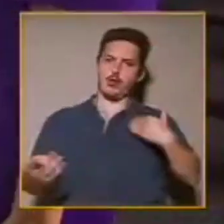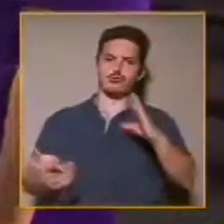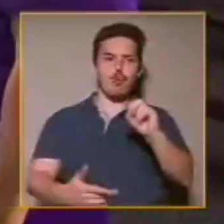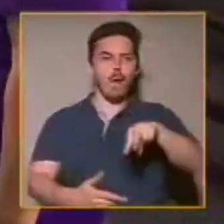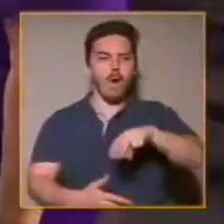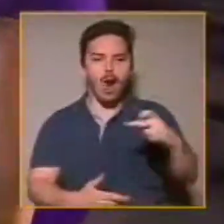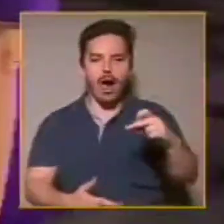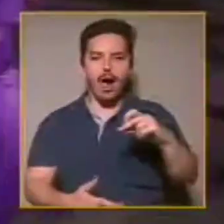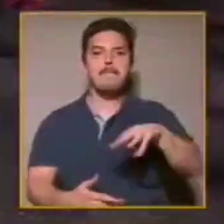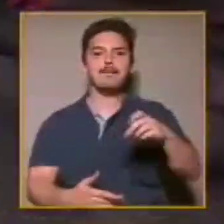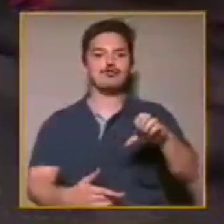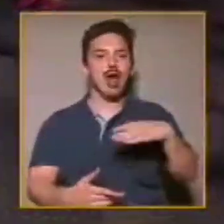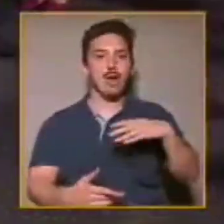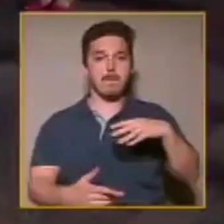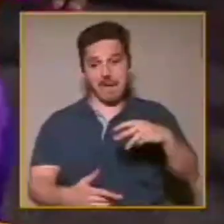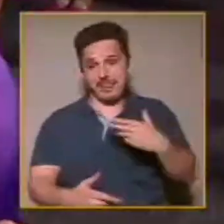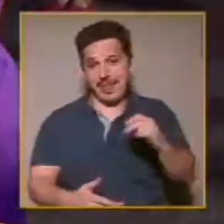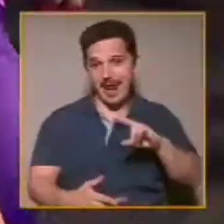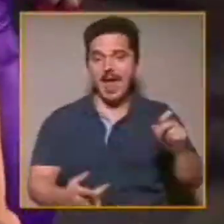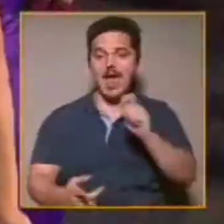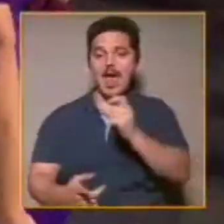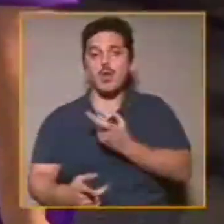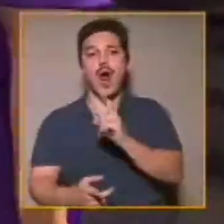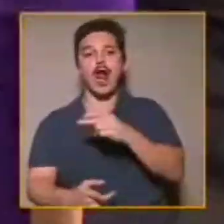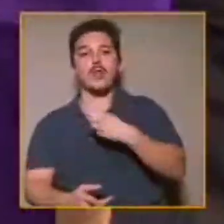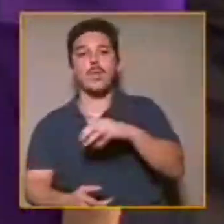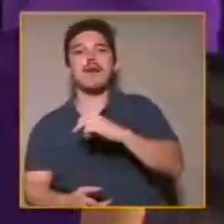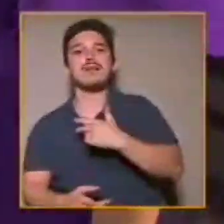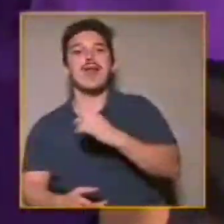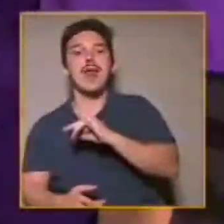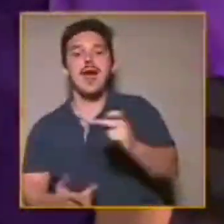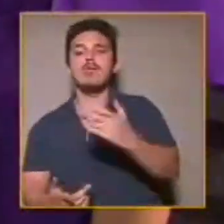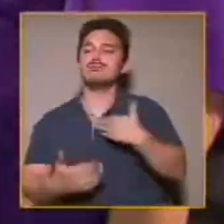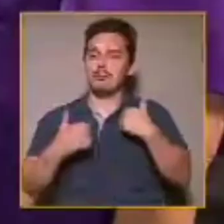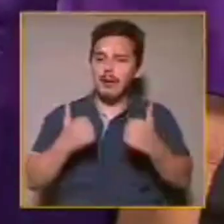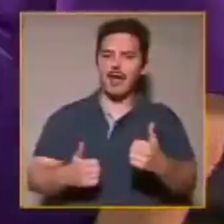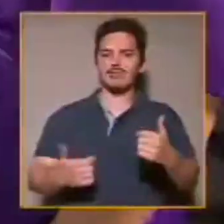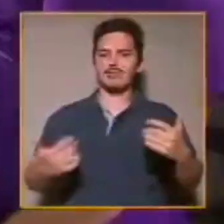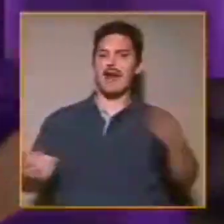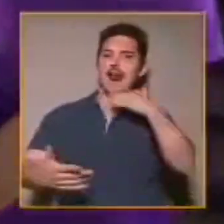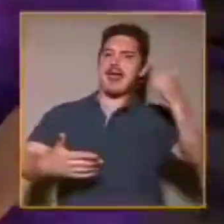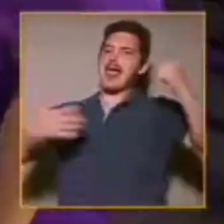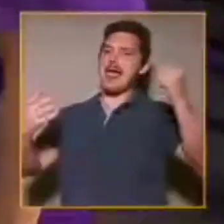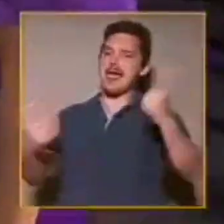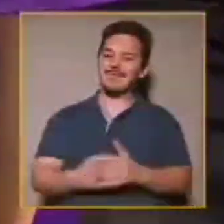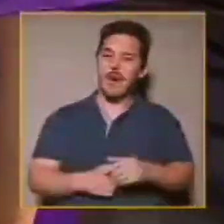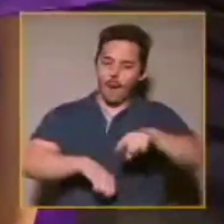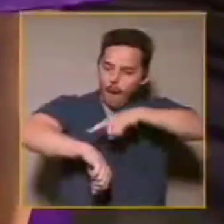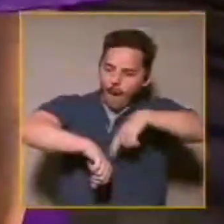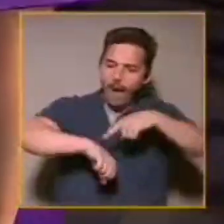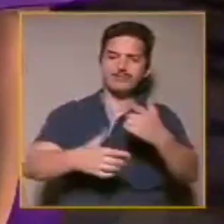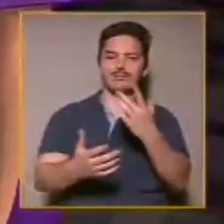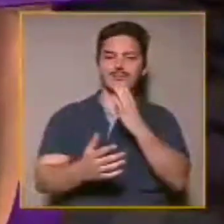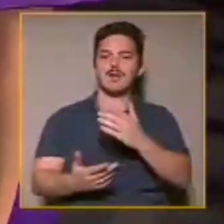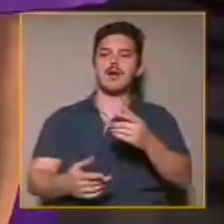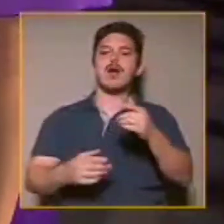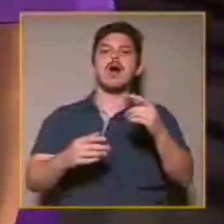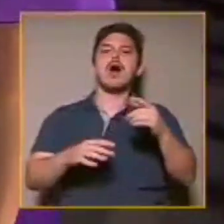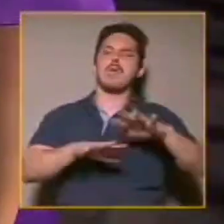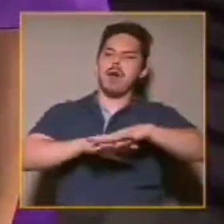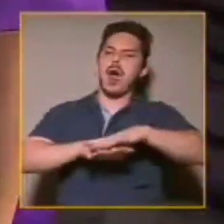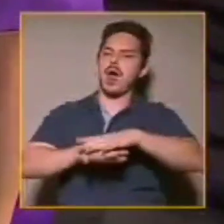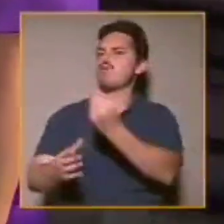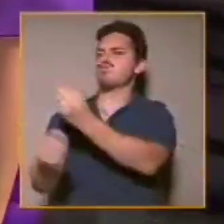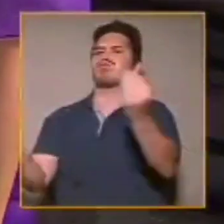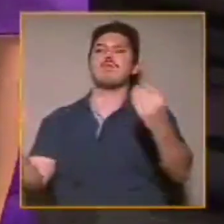Joana Machado de Madeira e Eduardo de Madeira, como estão? O castelo é lindo! Horas, horas, que beleza! Há muitos bairros de Lisboa, mas castelo é